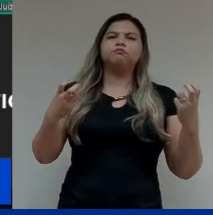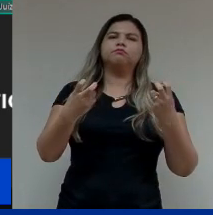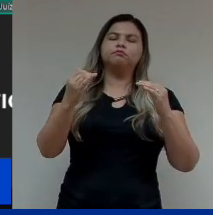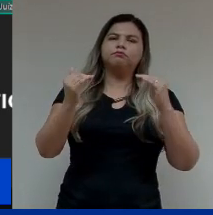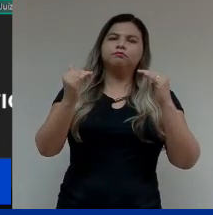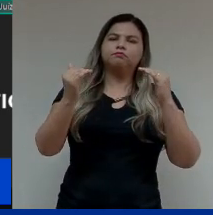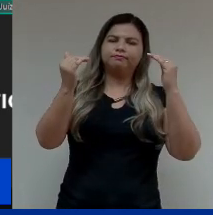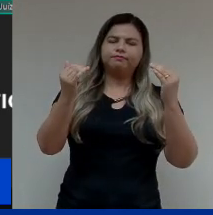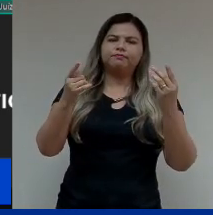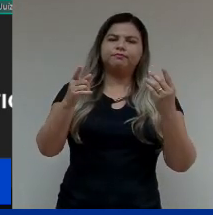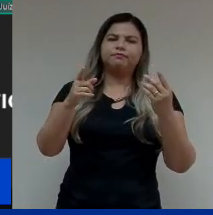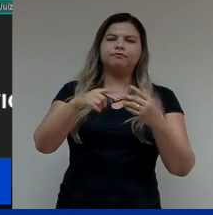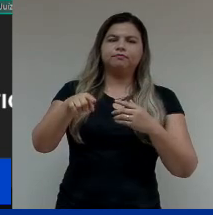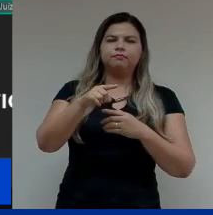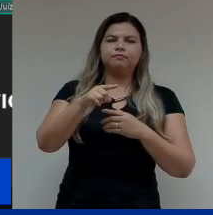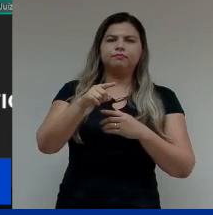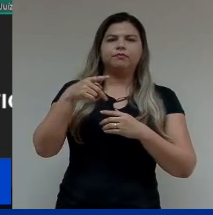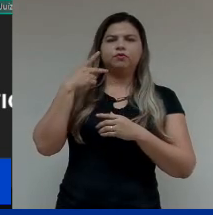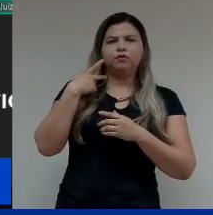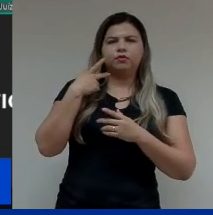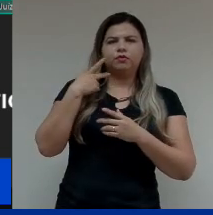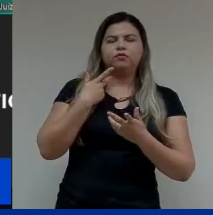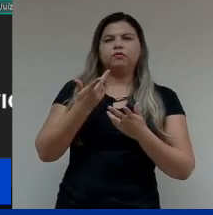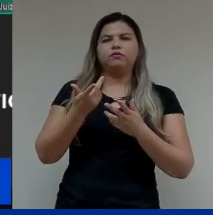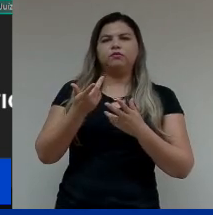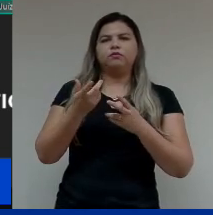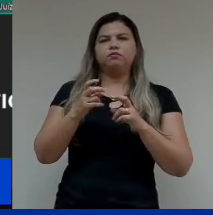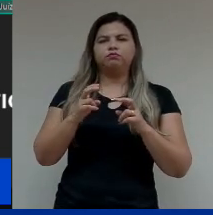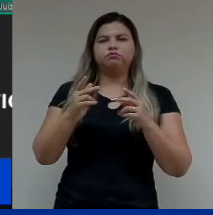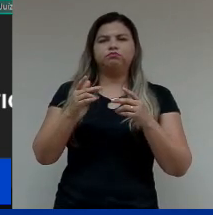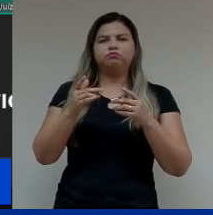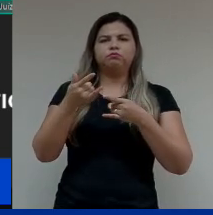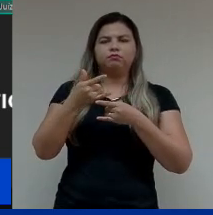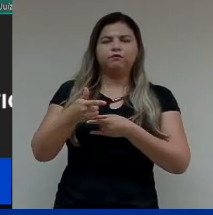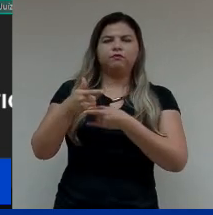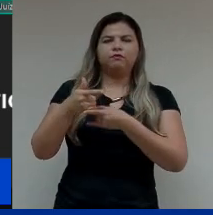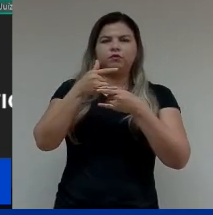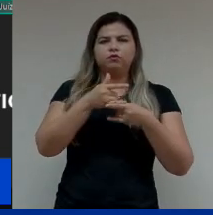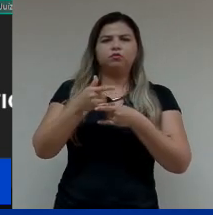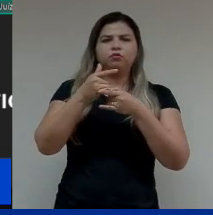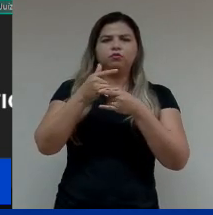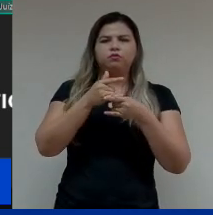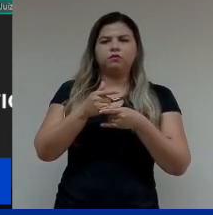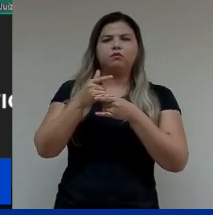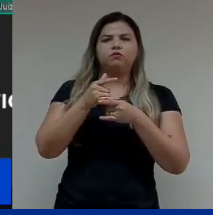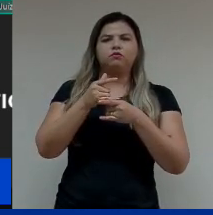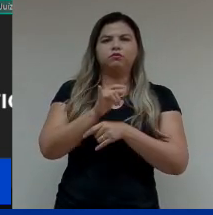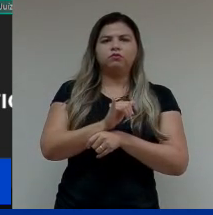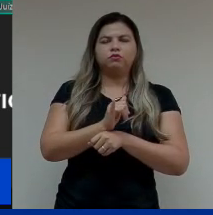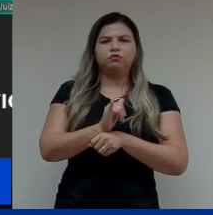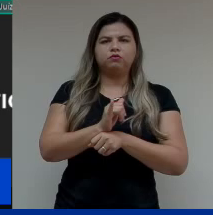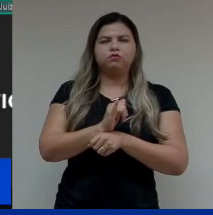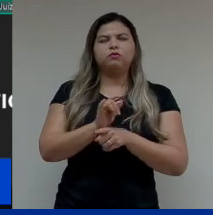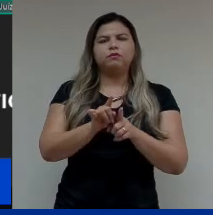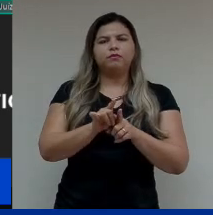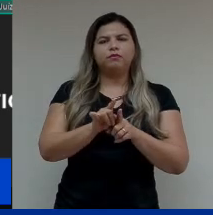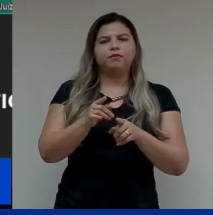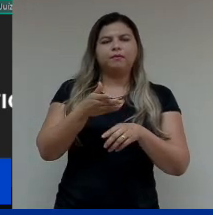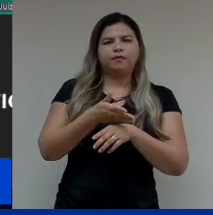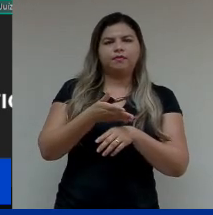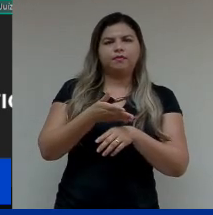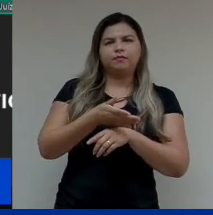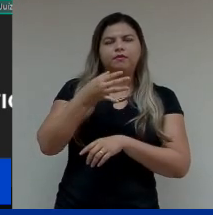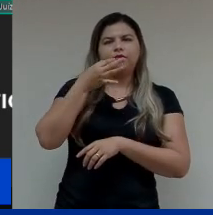regional, boa tarde a todos que nos assistem de forma virtual pelo canal do YouTube e os presentes no tribunal.